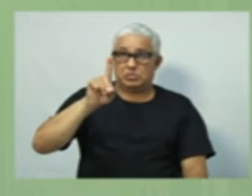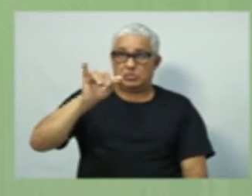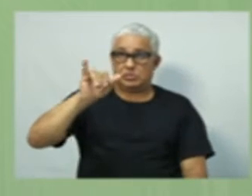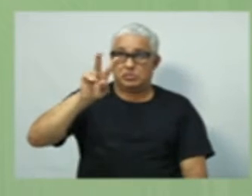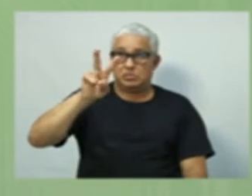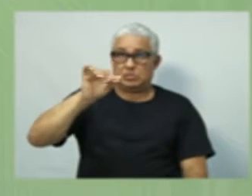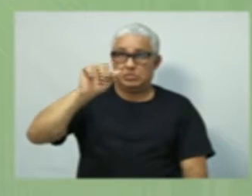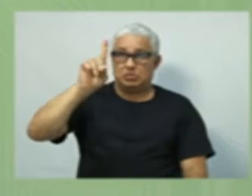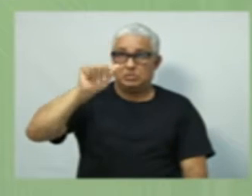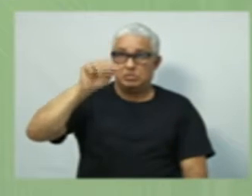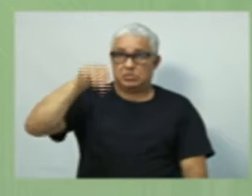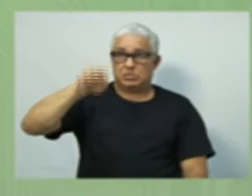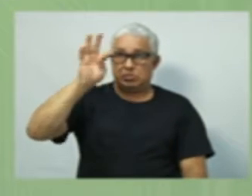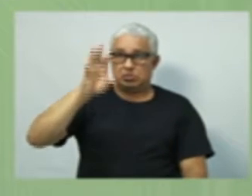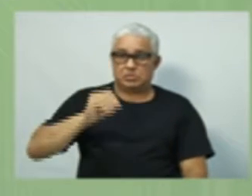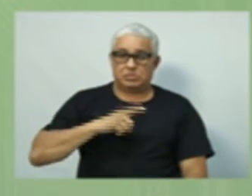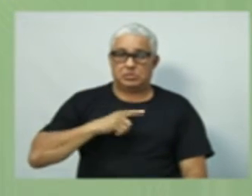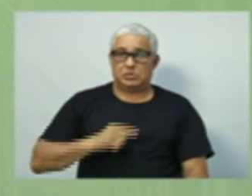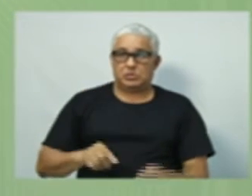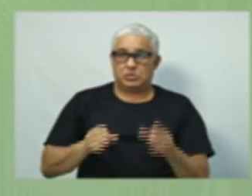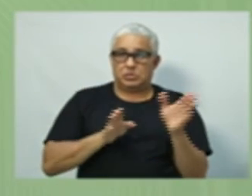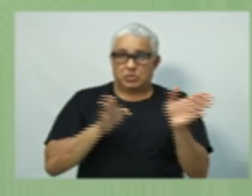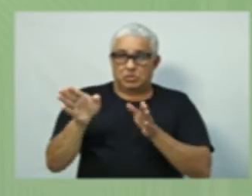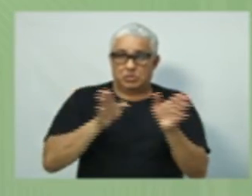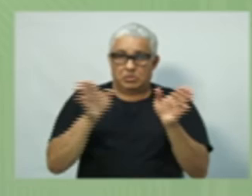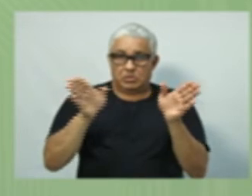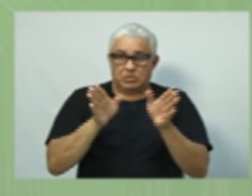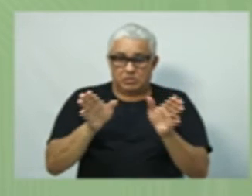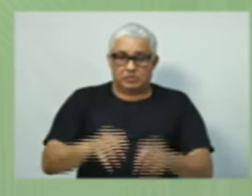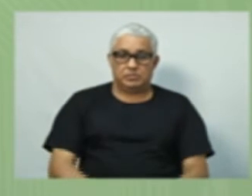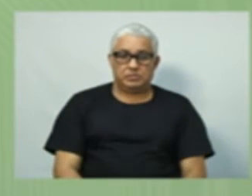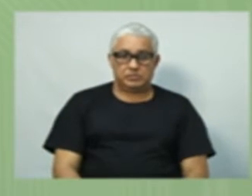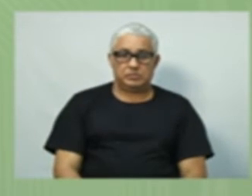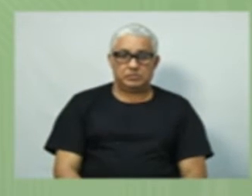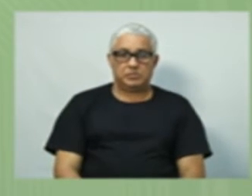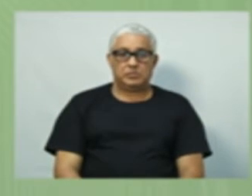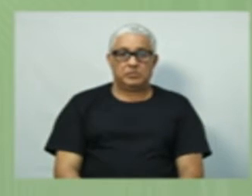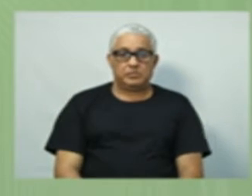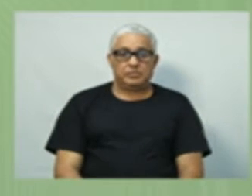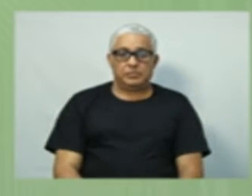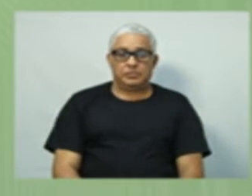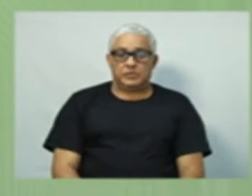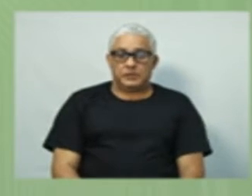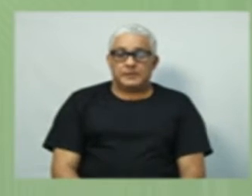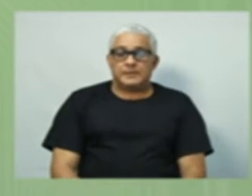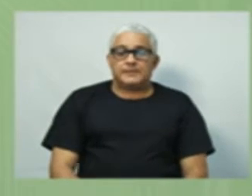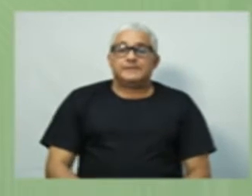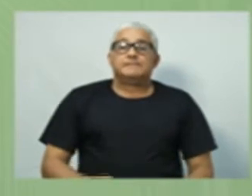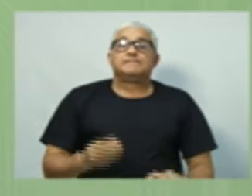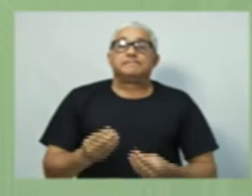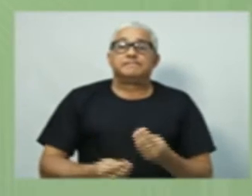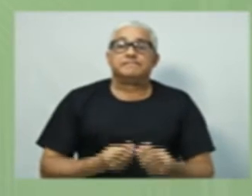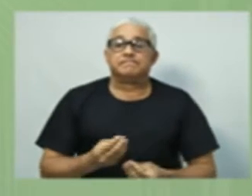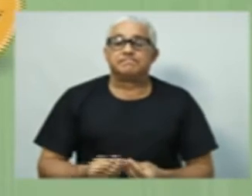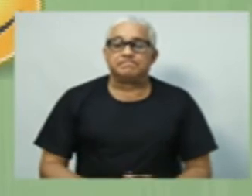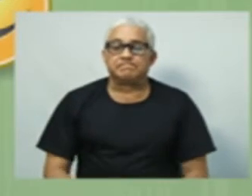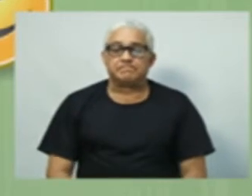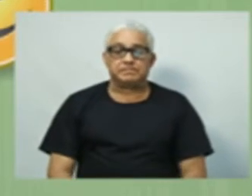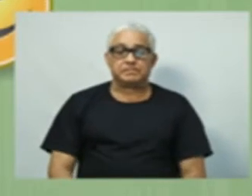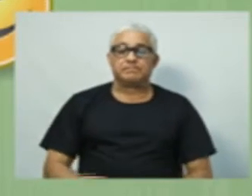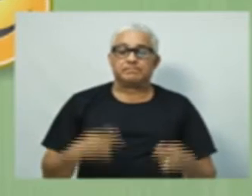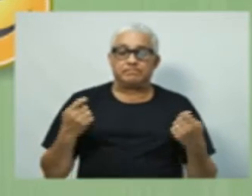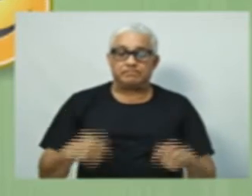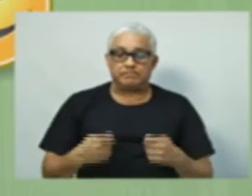trabalha com essas duas vertentes o endividamento é como o julgamento é